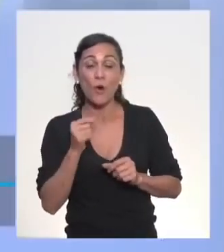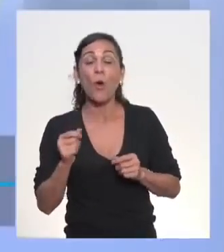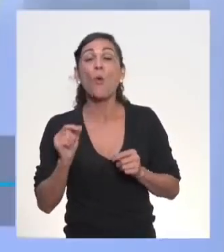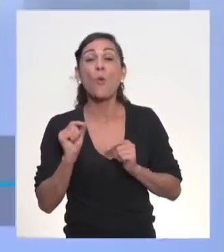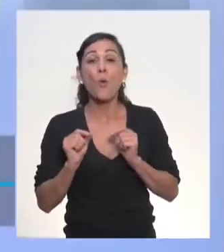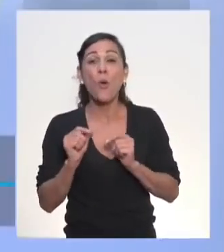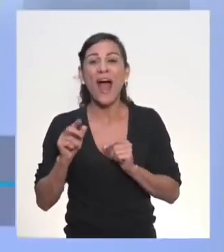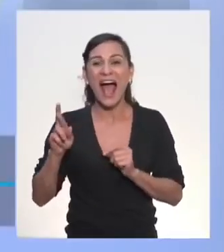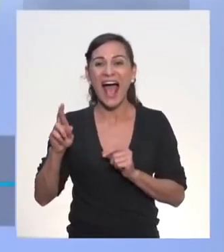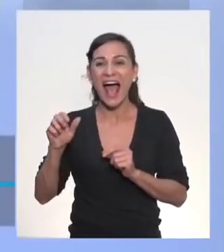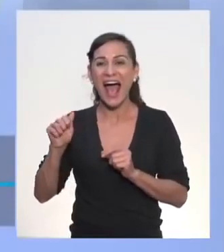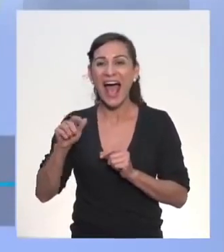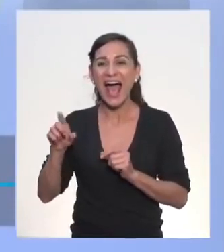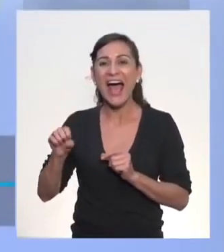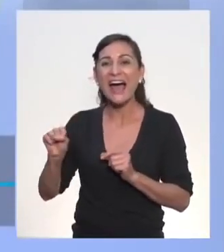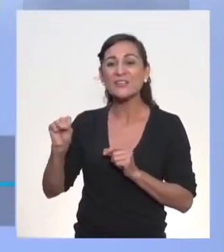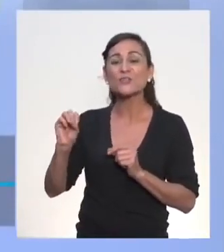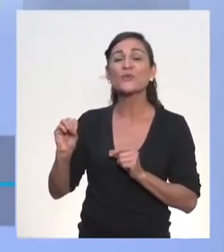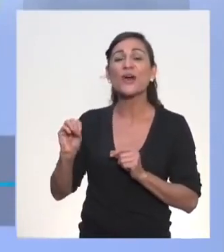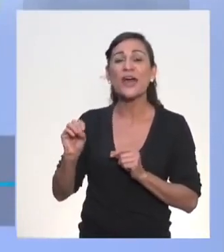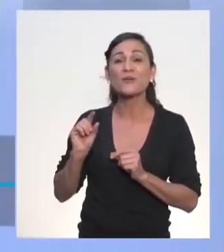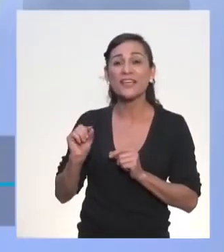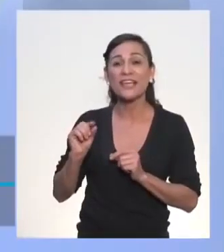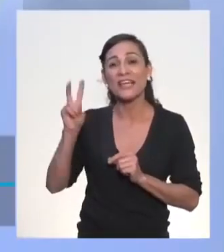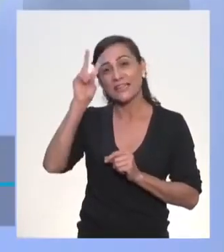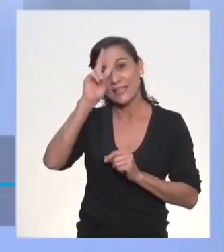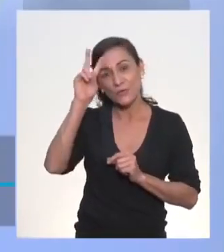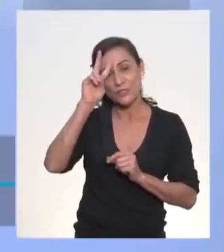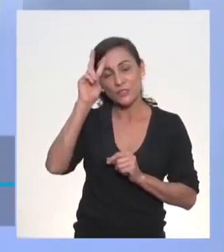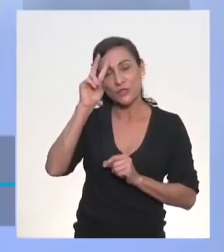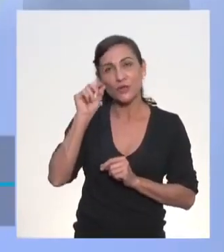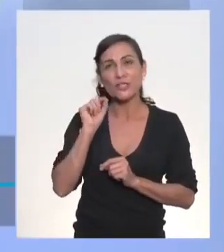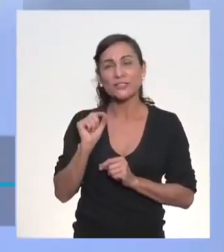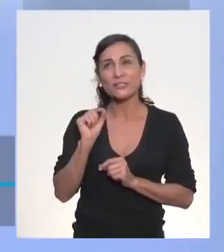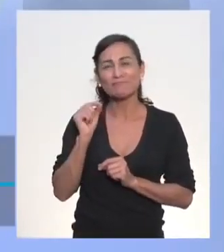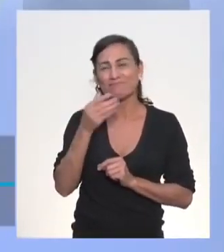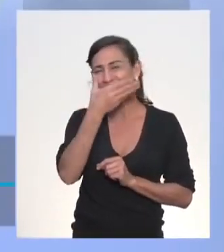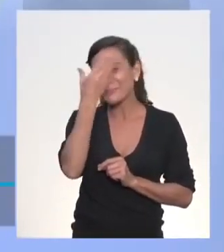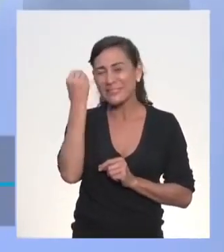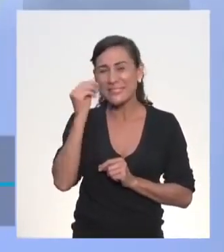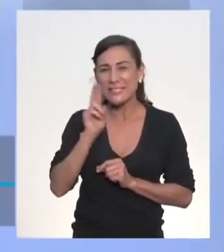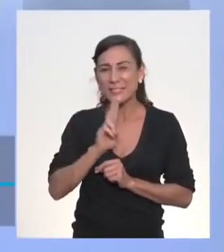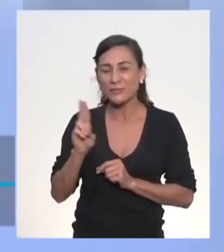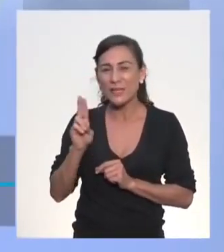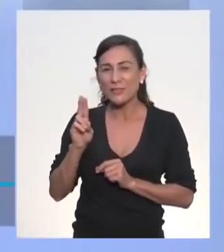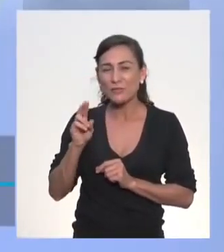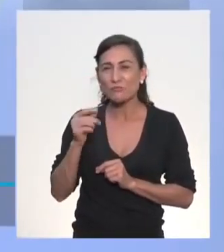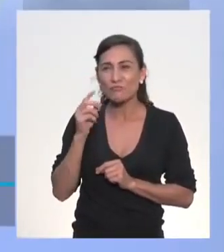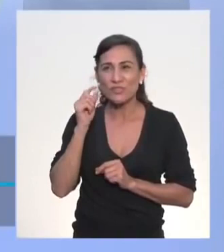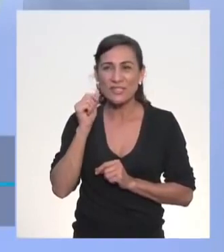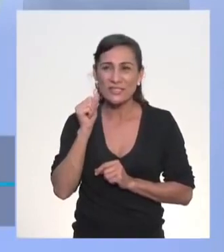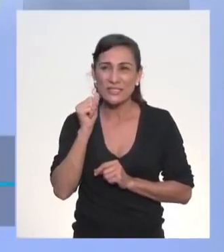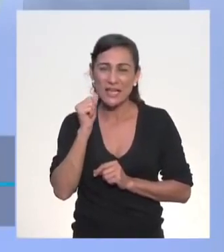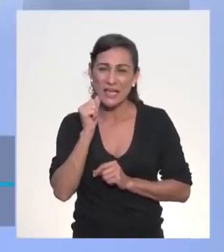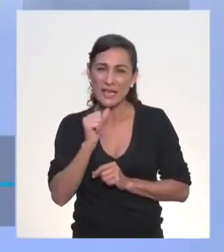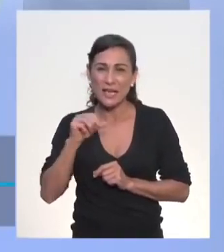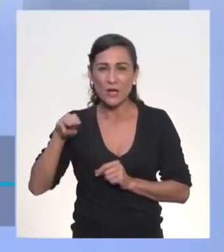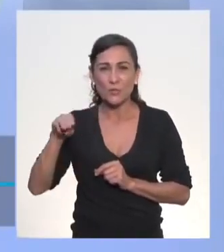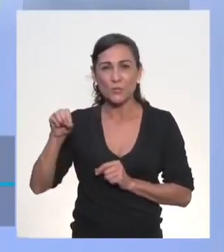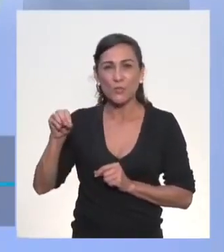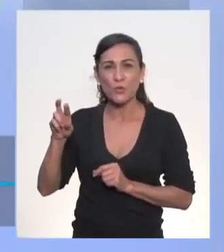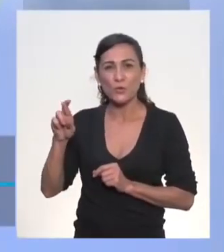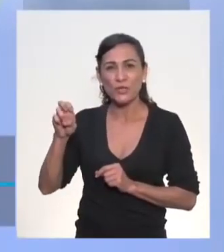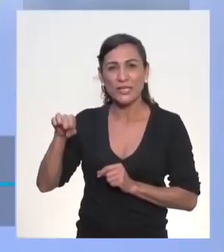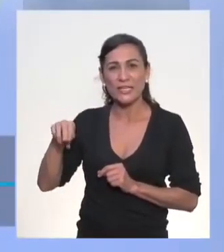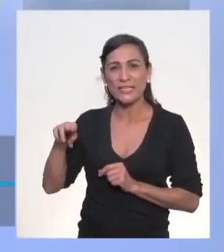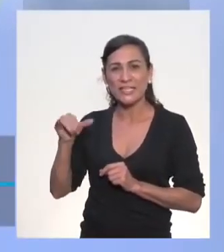raso é aquele que, por exemplo, tem uma história chamada, esqueci o nome, não sei se é a Moreninha, esqueci, que